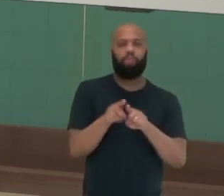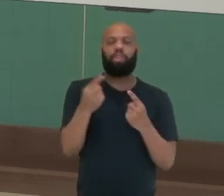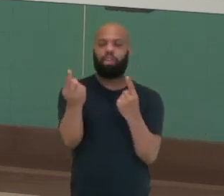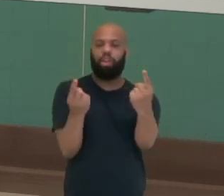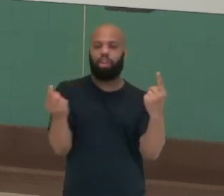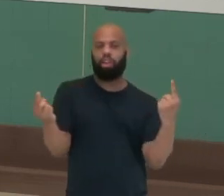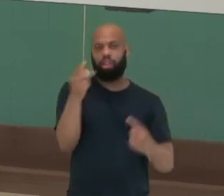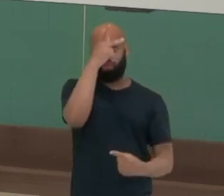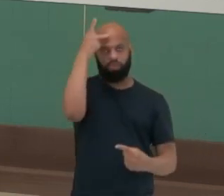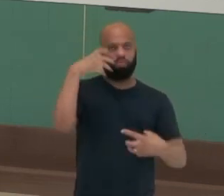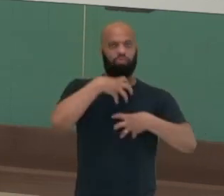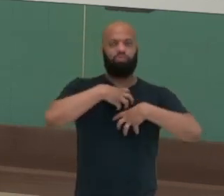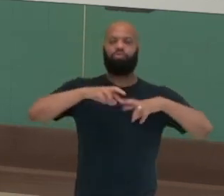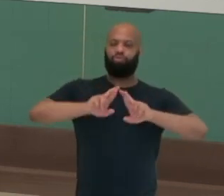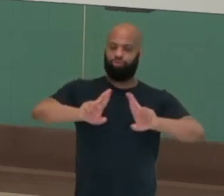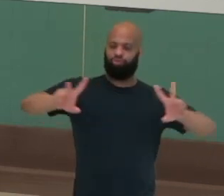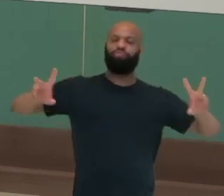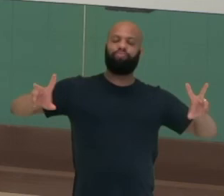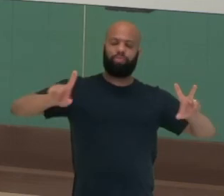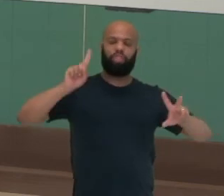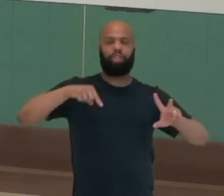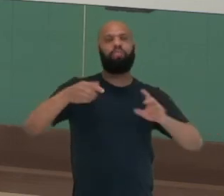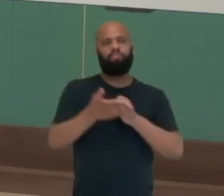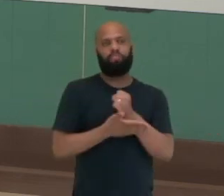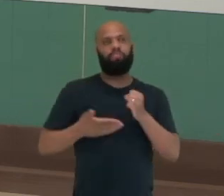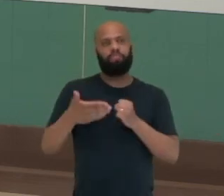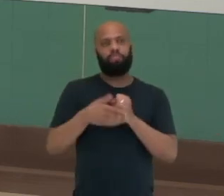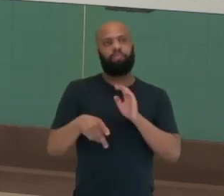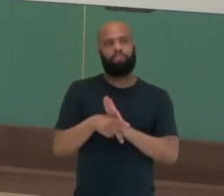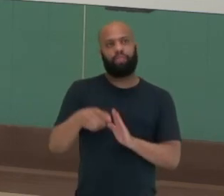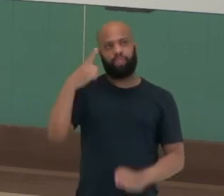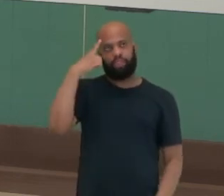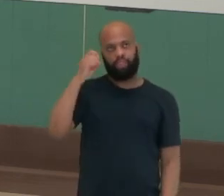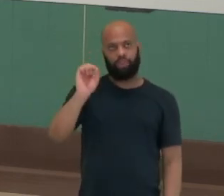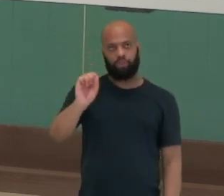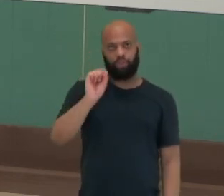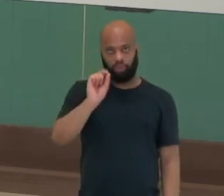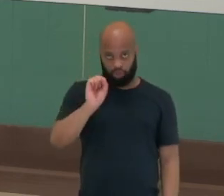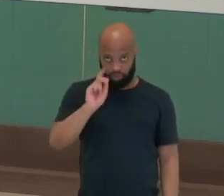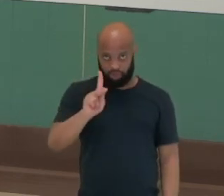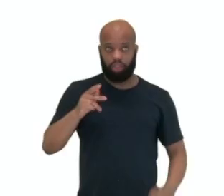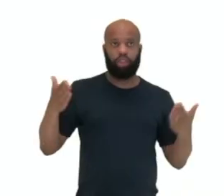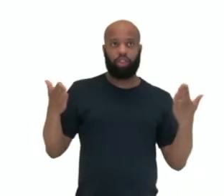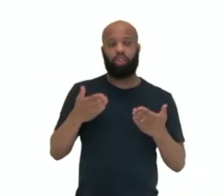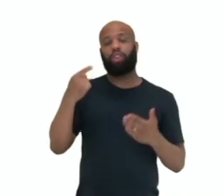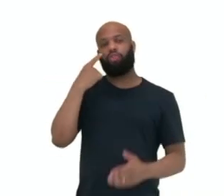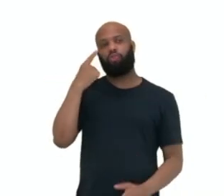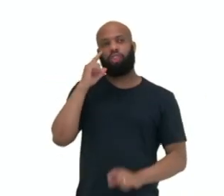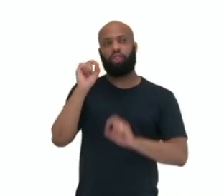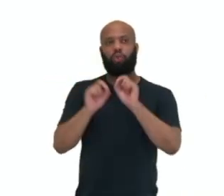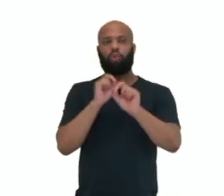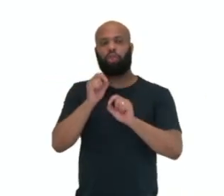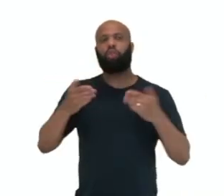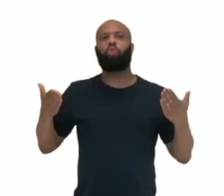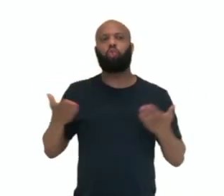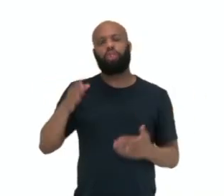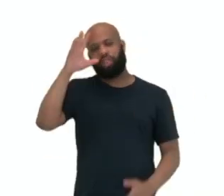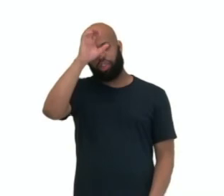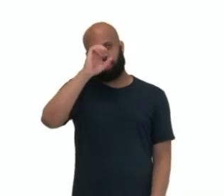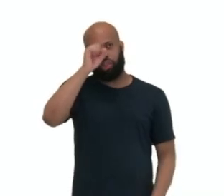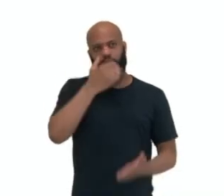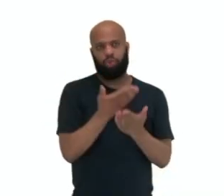subjetiva também aí como fundamentação dessas ideias, certo? Vamos para a nossa revisão? Então, nesta